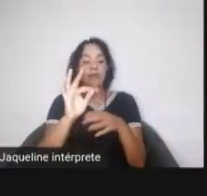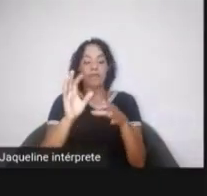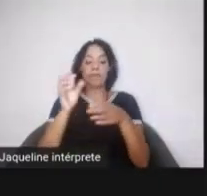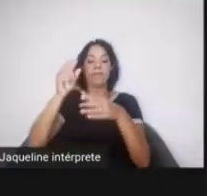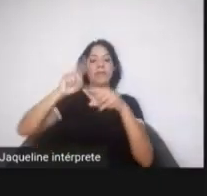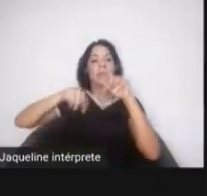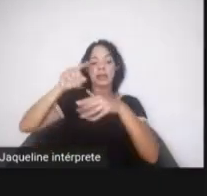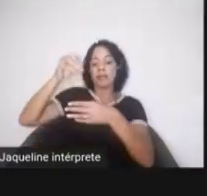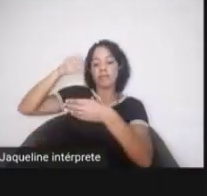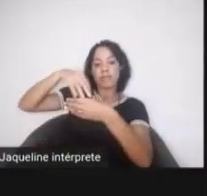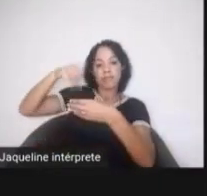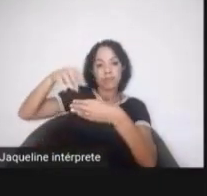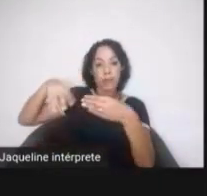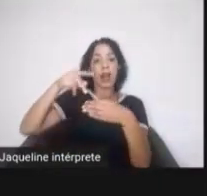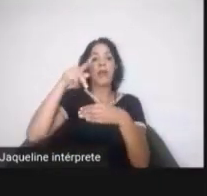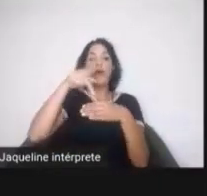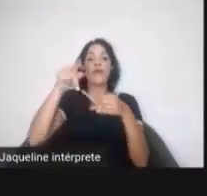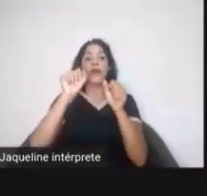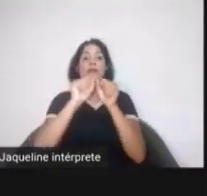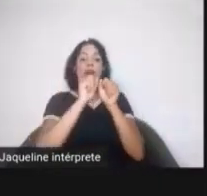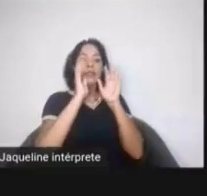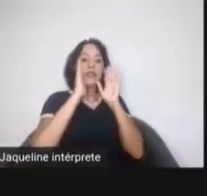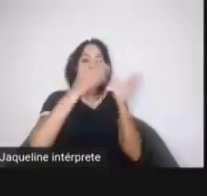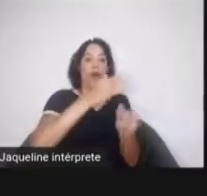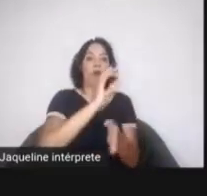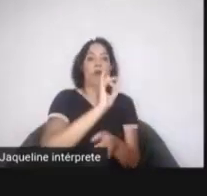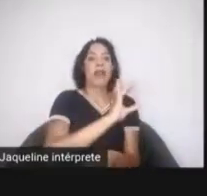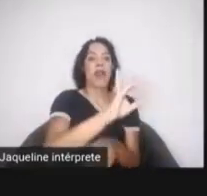o kit, pode passar.